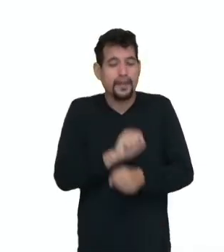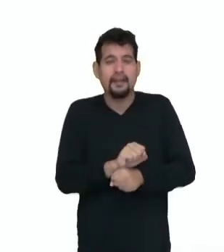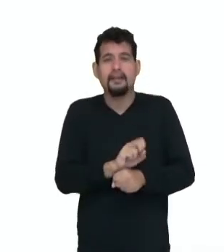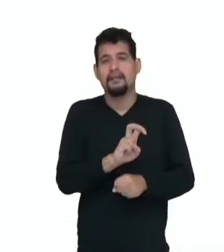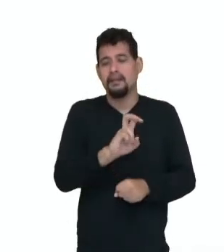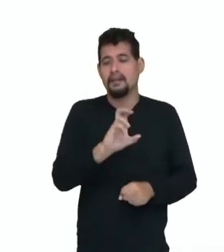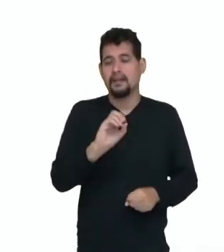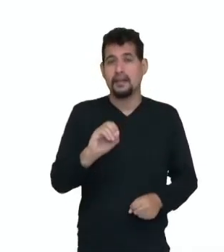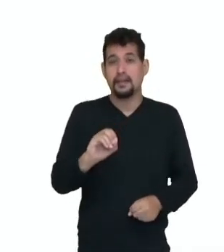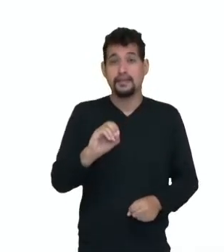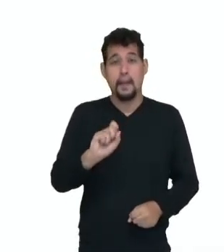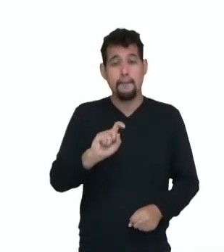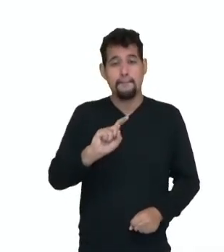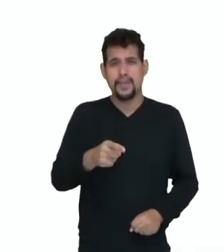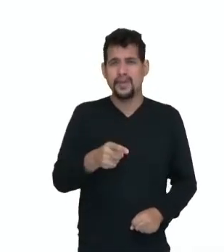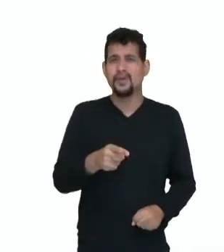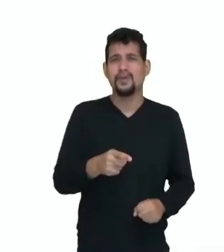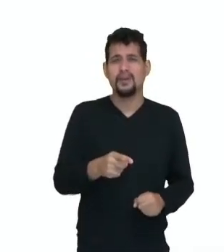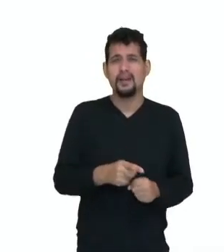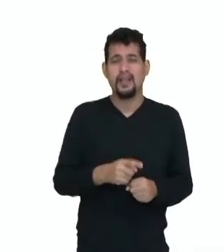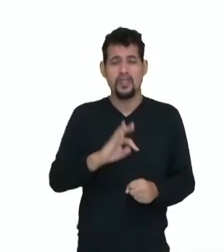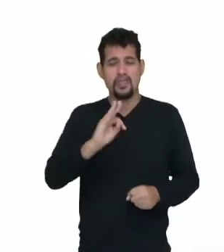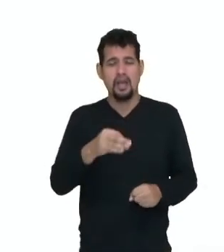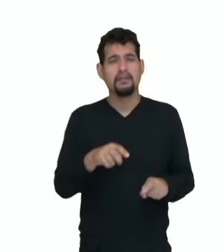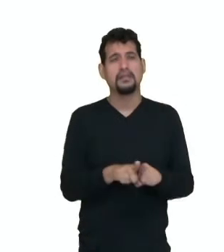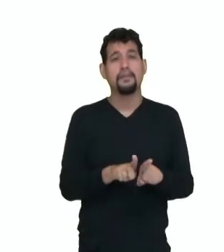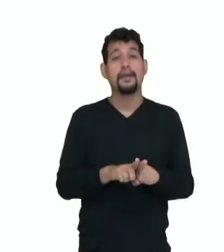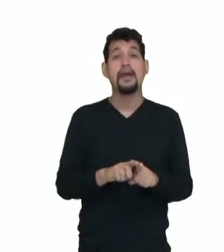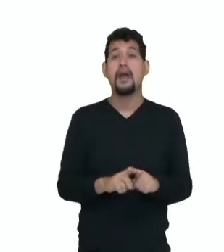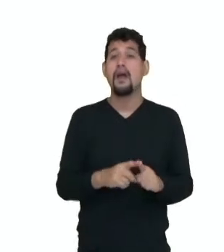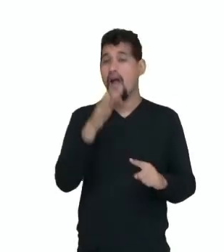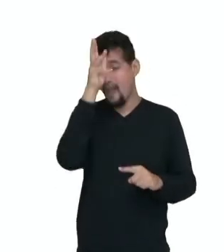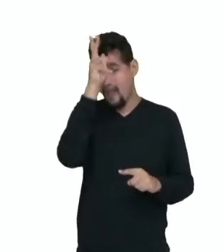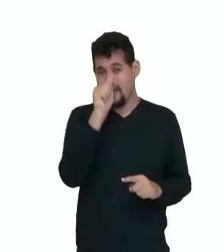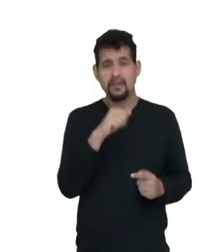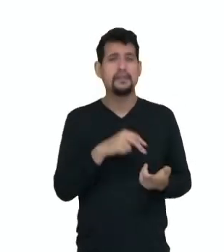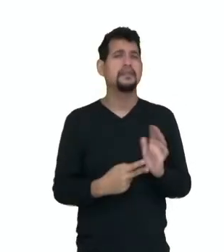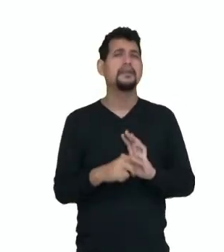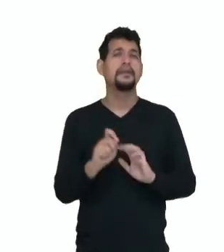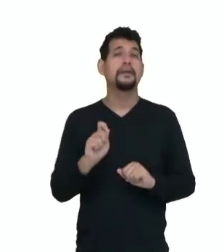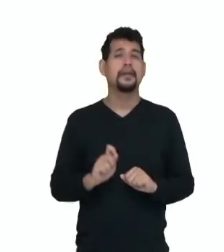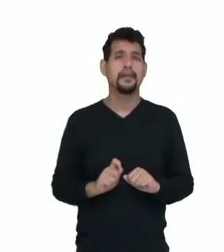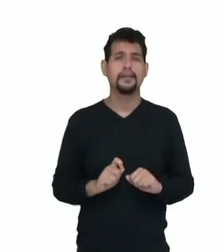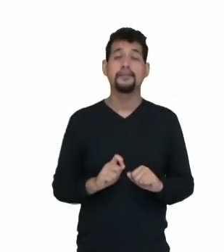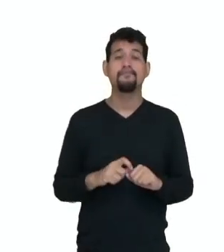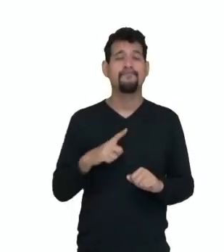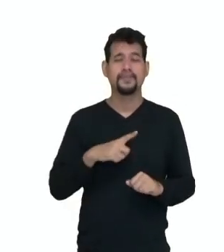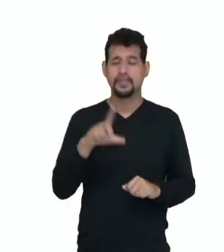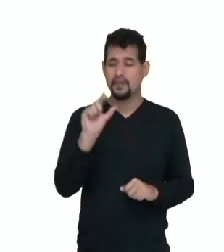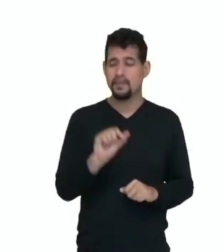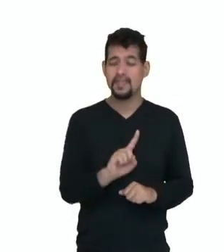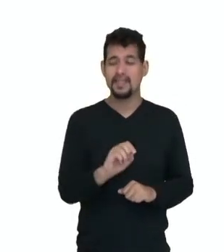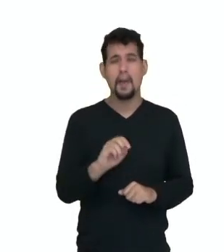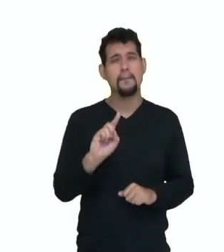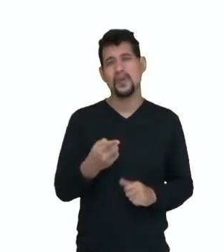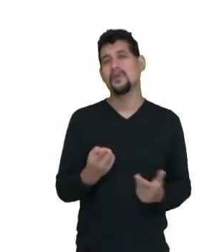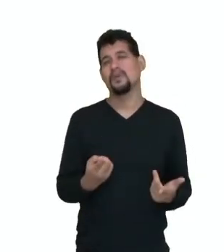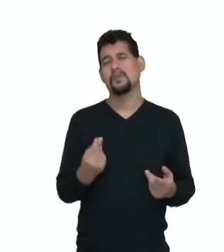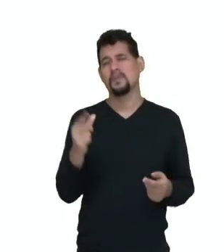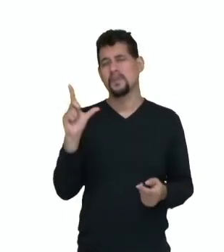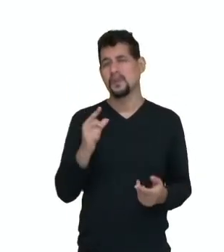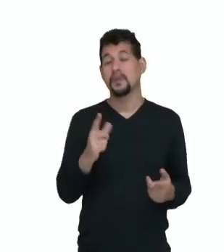mil toneladas de carcaças, né? A avicultura então ela produzia menos de 10 mil toneladas até